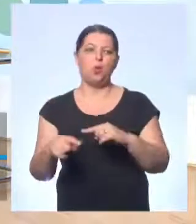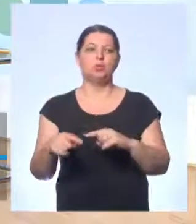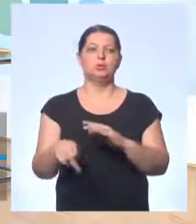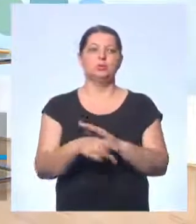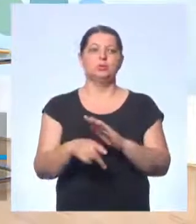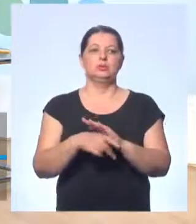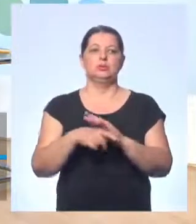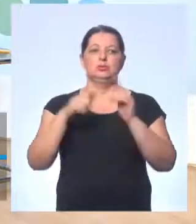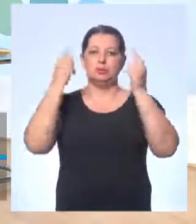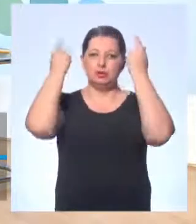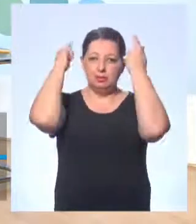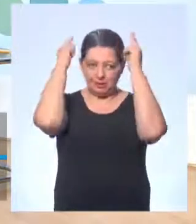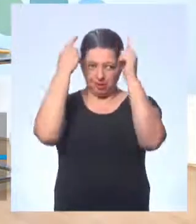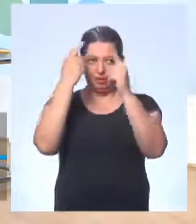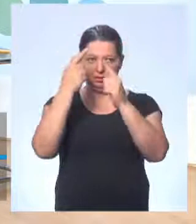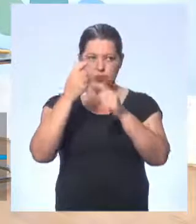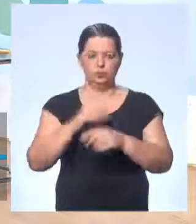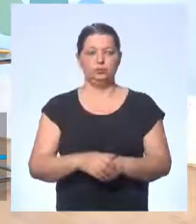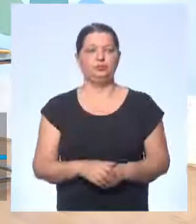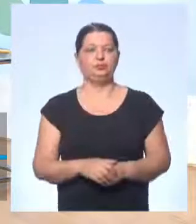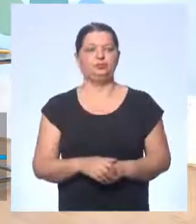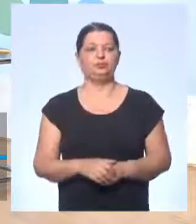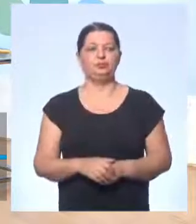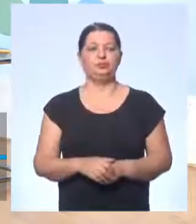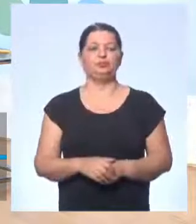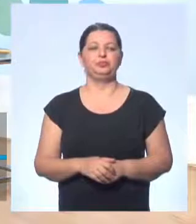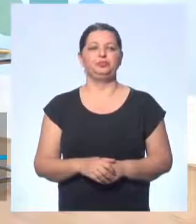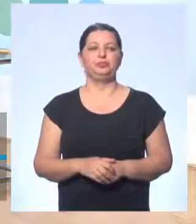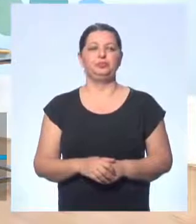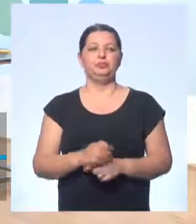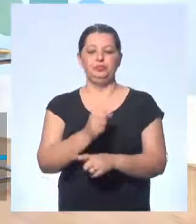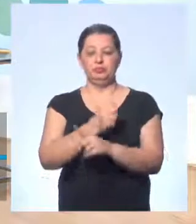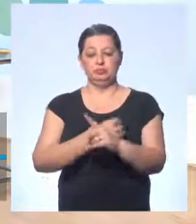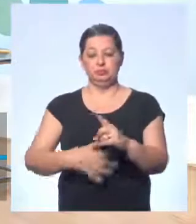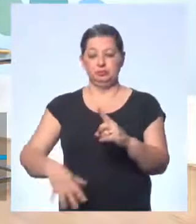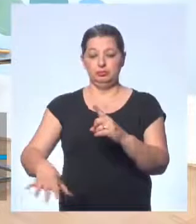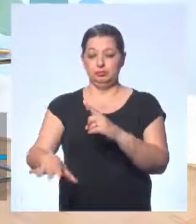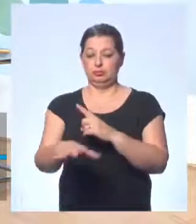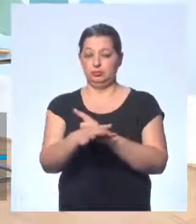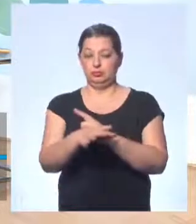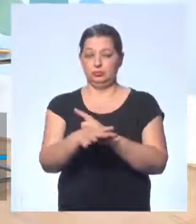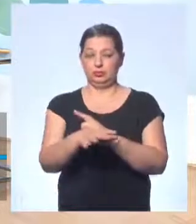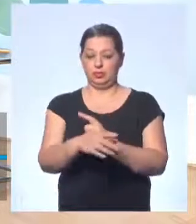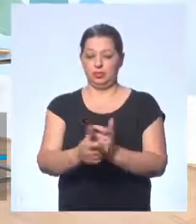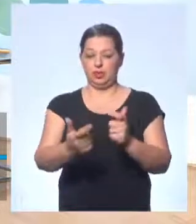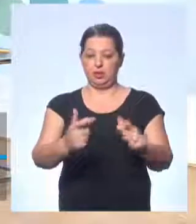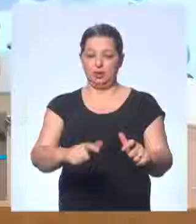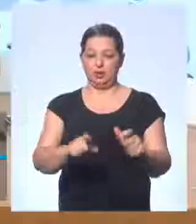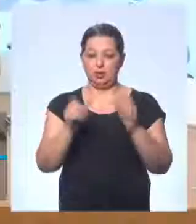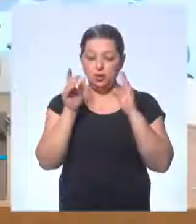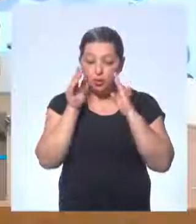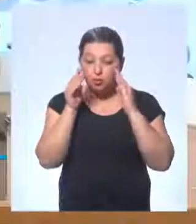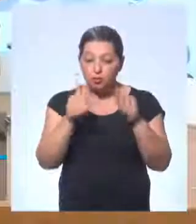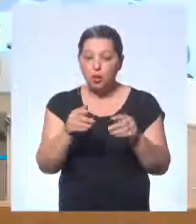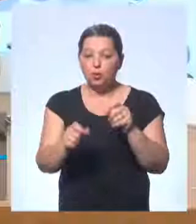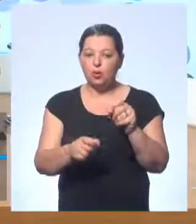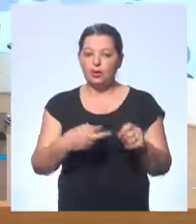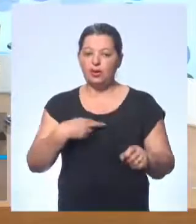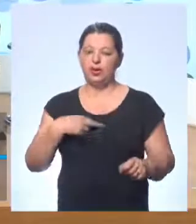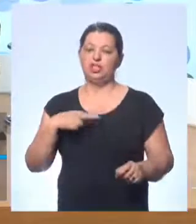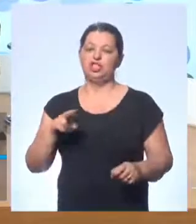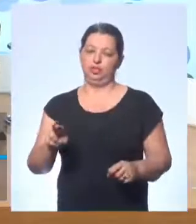canto gregoriano, né? Que ainda é uma sociedade totalmente cujo centro era a religião,